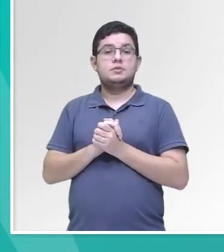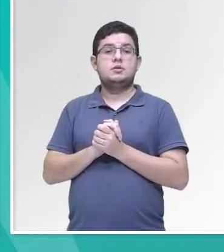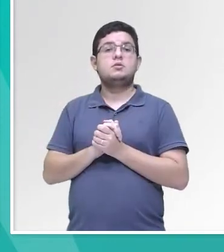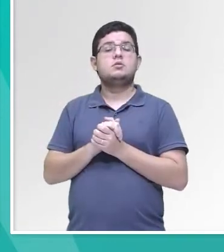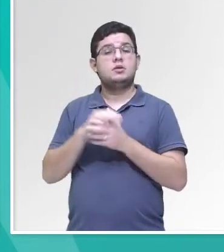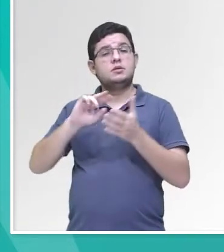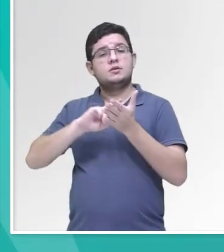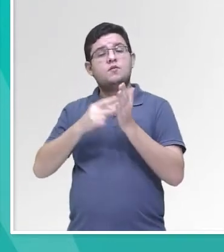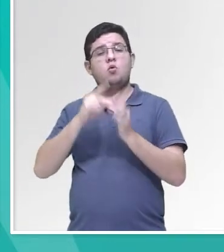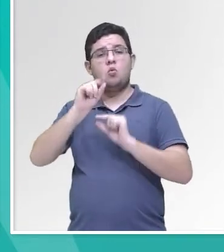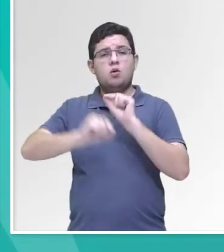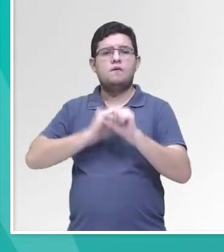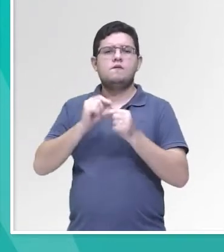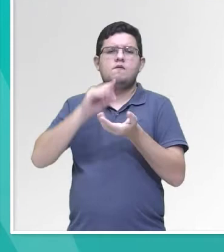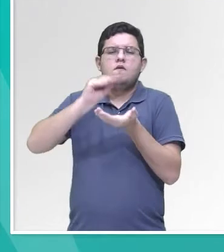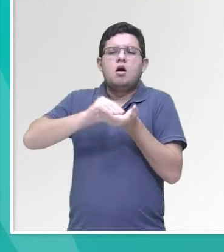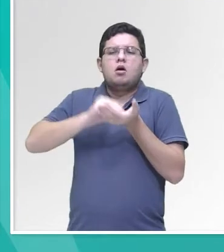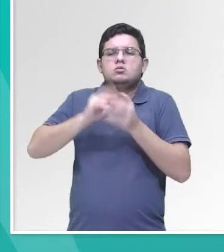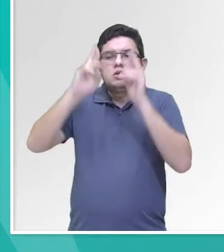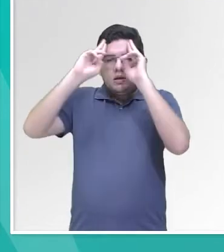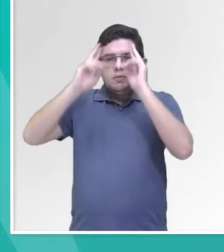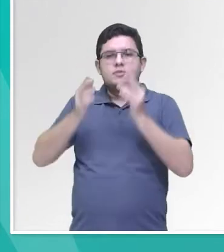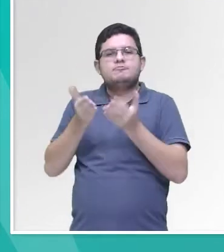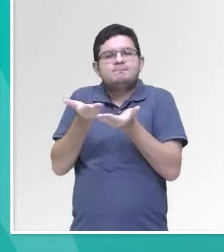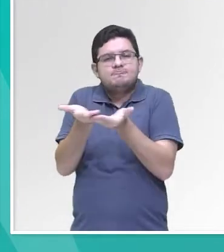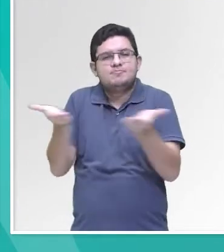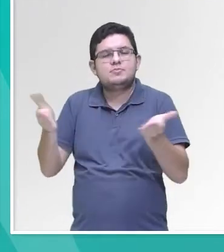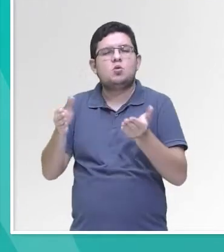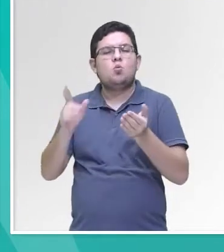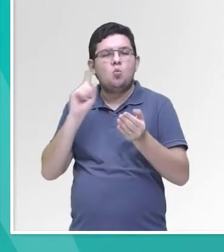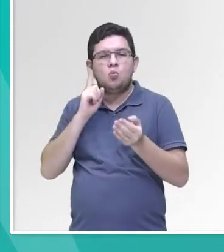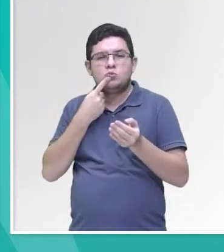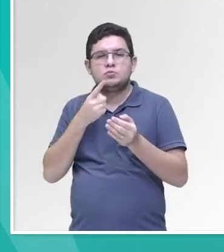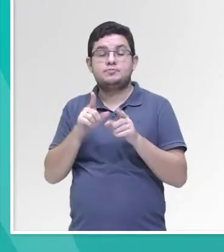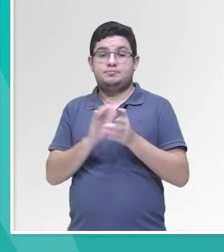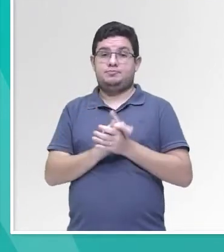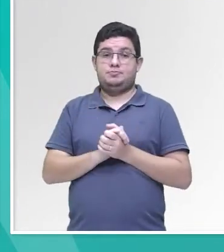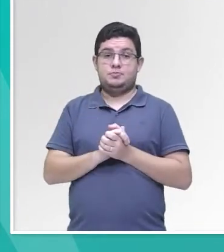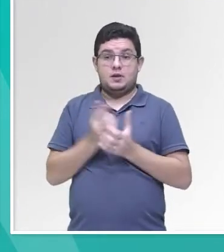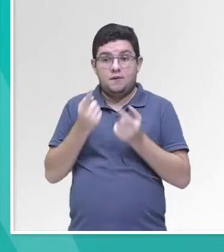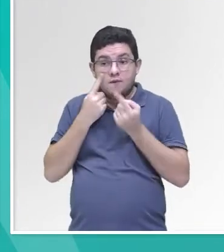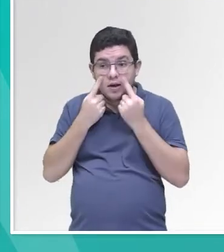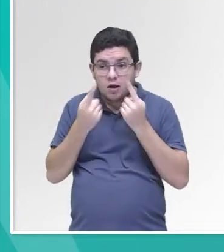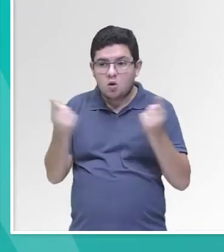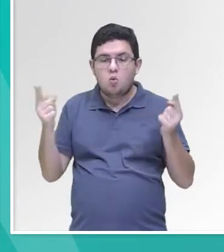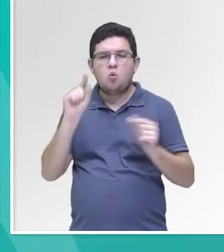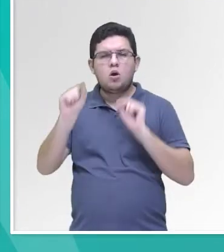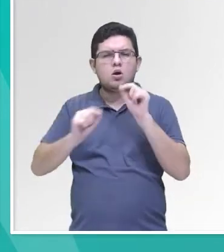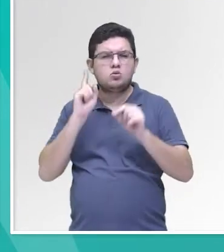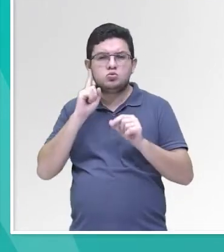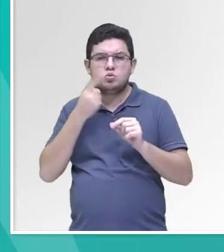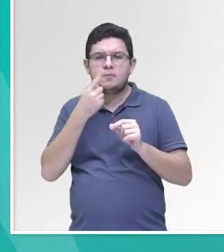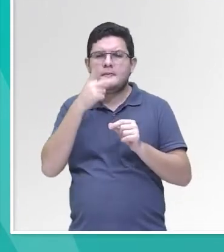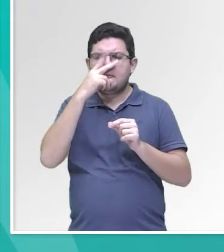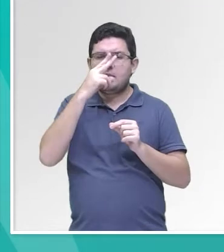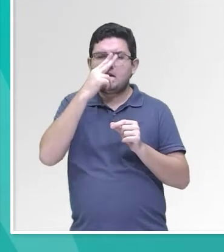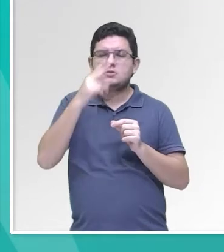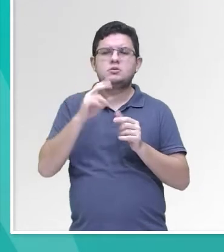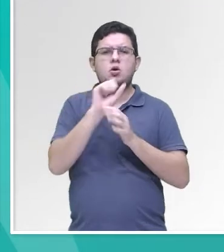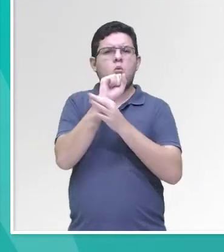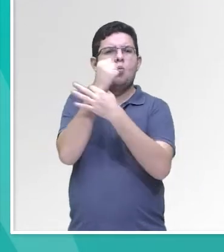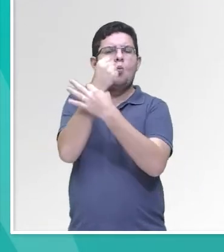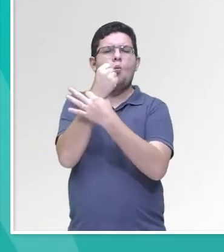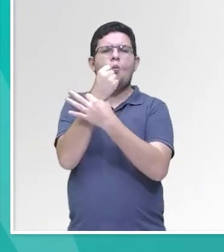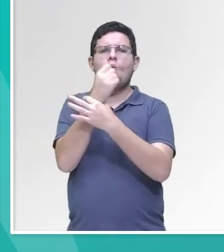público. A lamentável condição de vulnerabilidade a qual são submetidos deficientes auditivos é percebida no